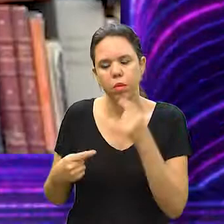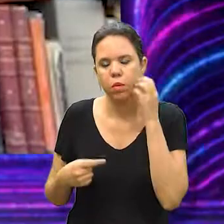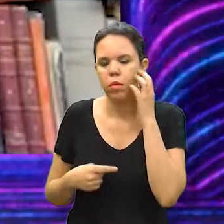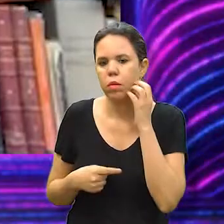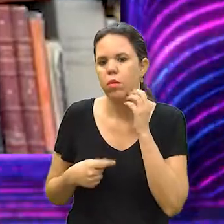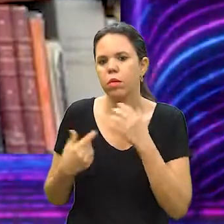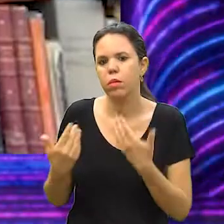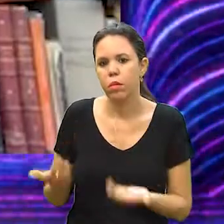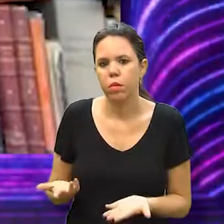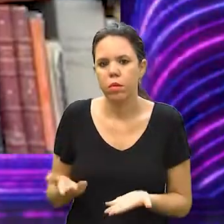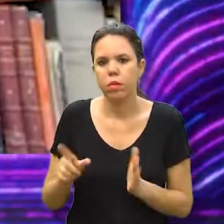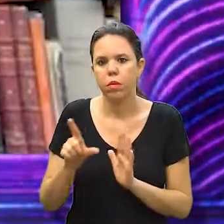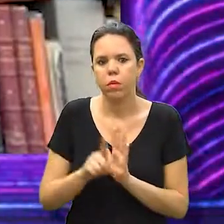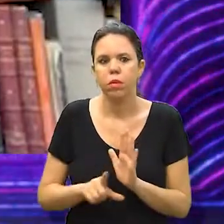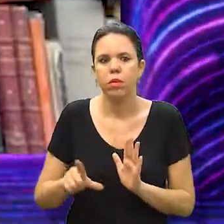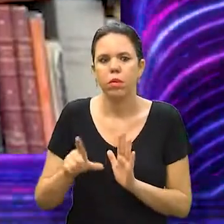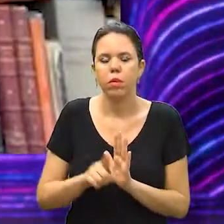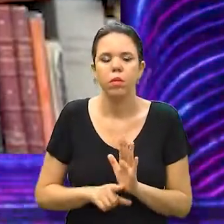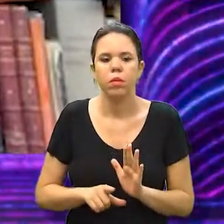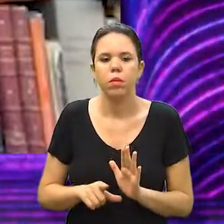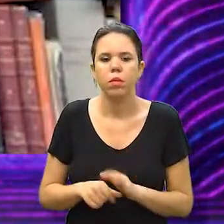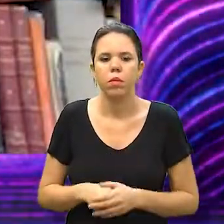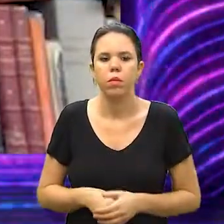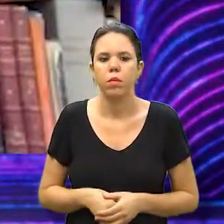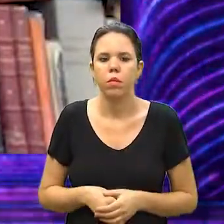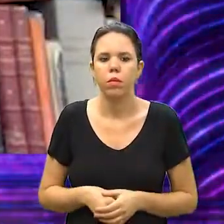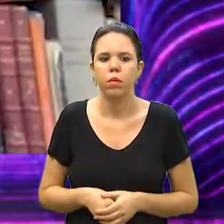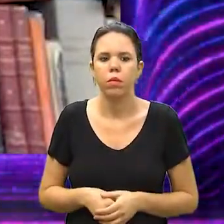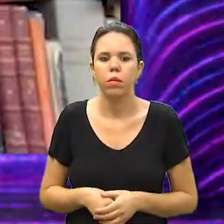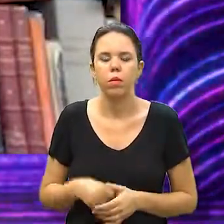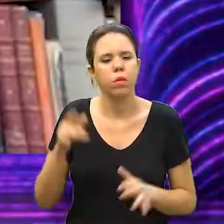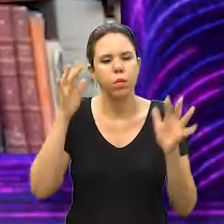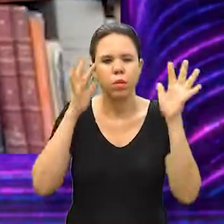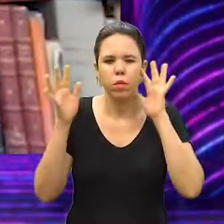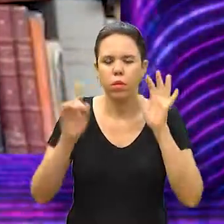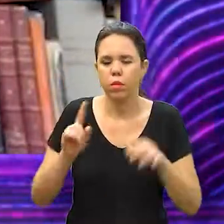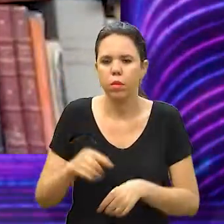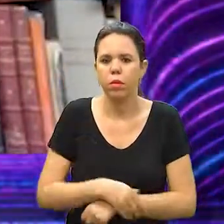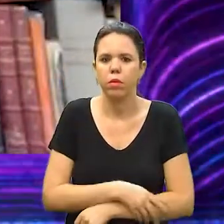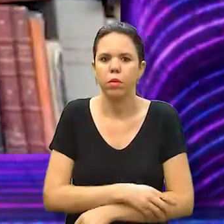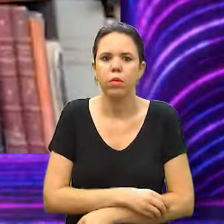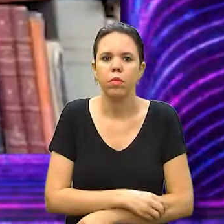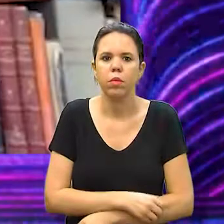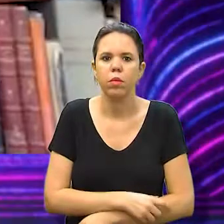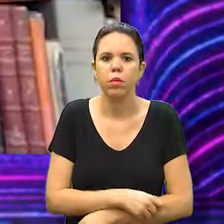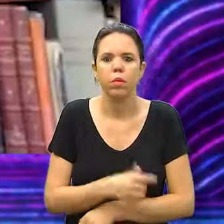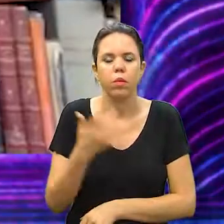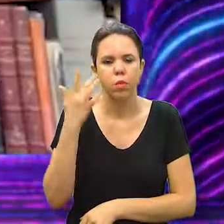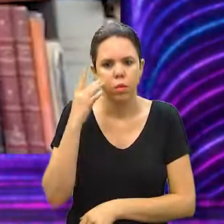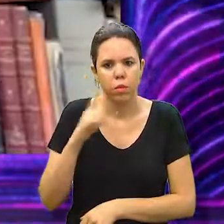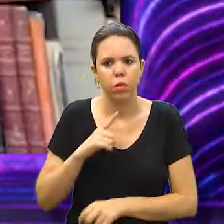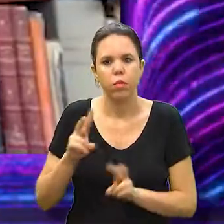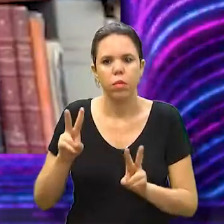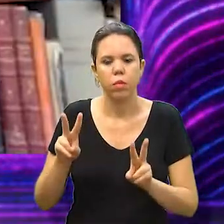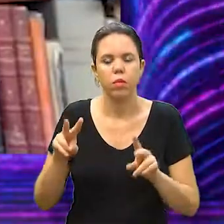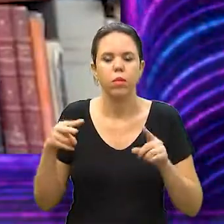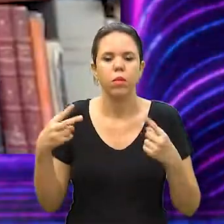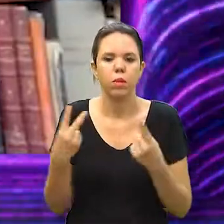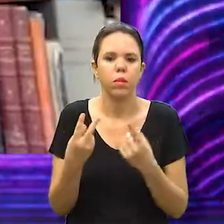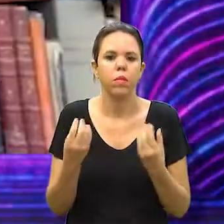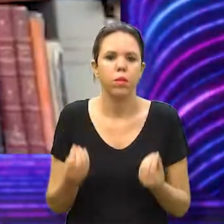quer dizer, a criatividade literária. De onde vem a criatividade? De onde vem a imaginação? Então, eu acho que ele tem um